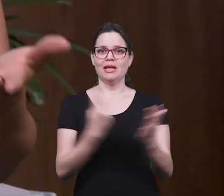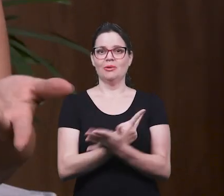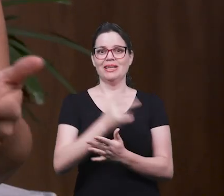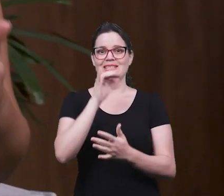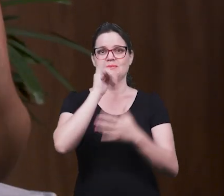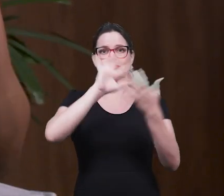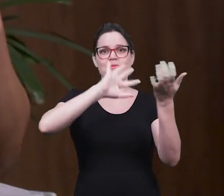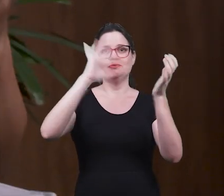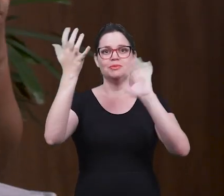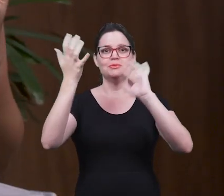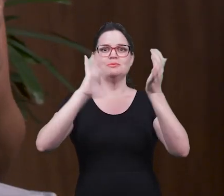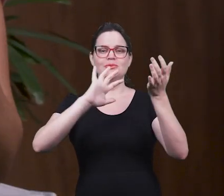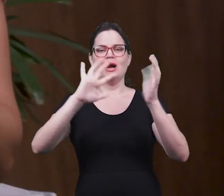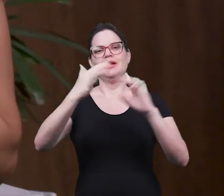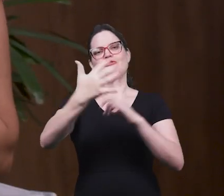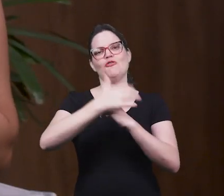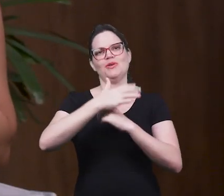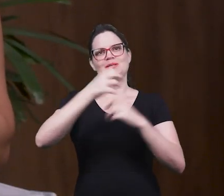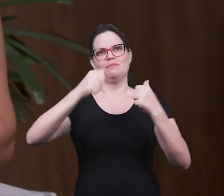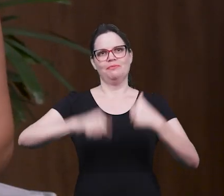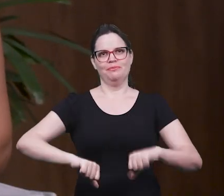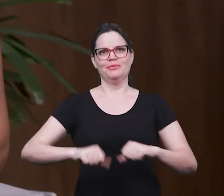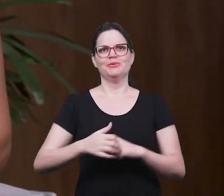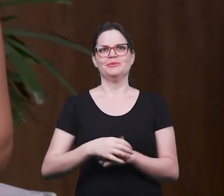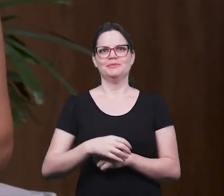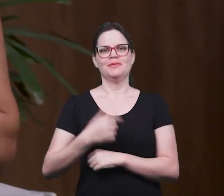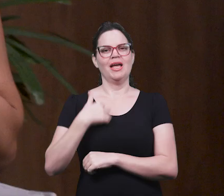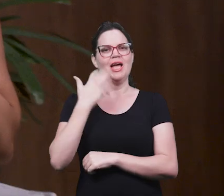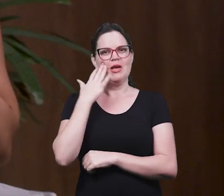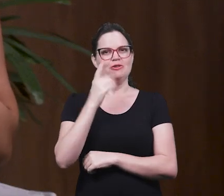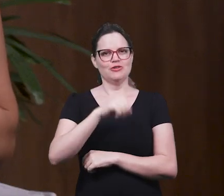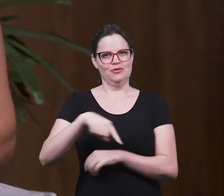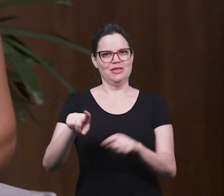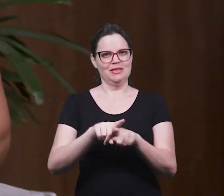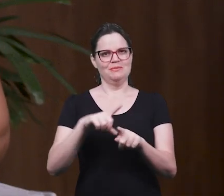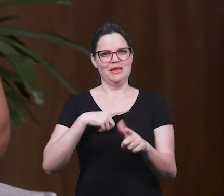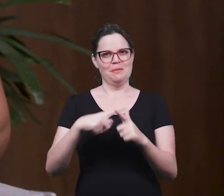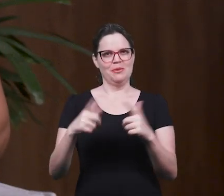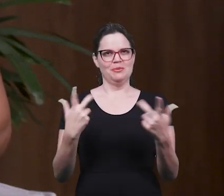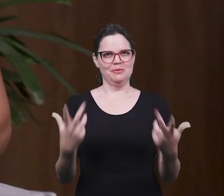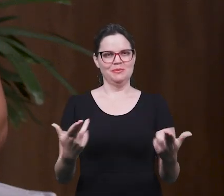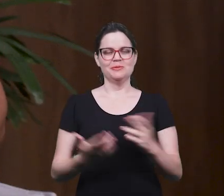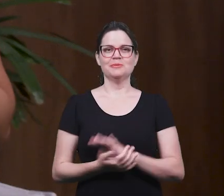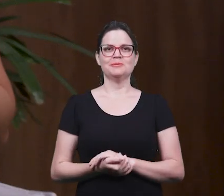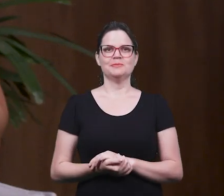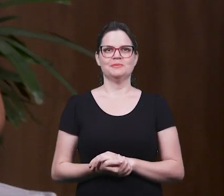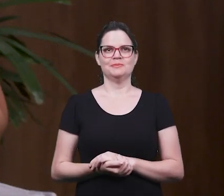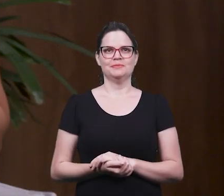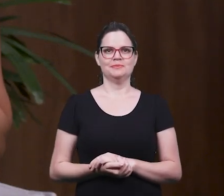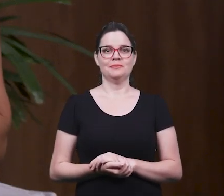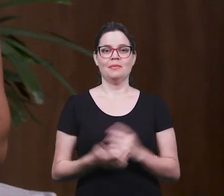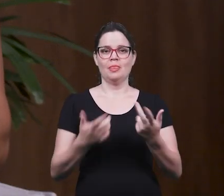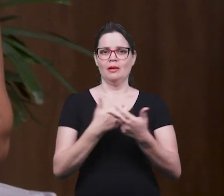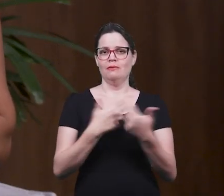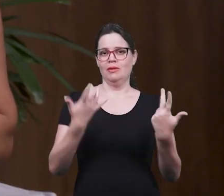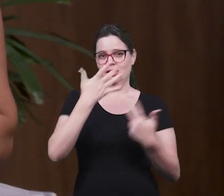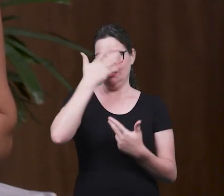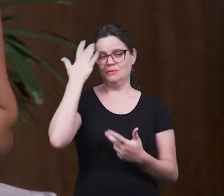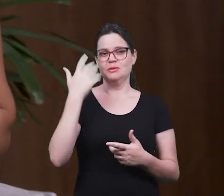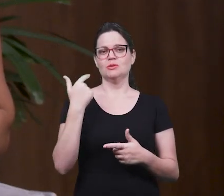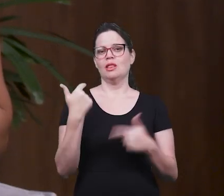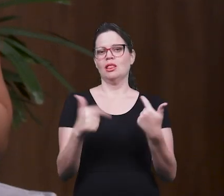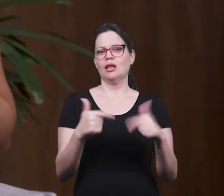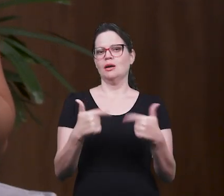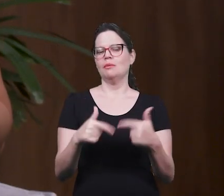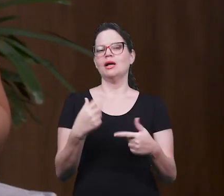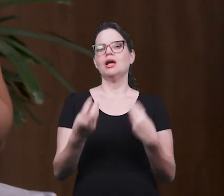fatores extrínsecos, que é a mudança climática, eu já sinto logo. Isso. Acho que muitos aqui têm esse problema também. Muitas pessoas trabalham com a voz,